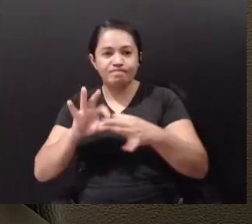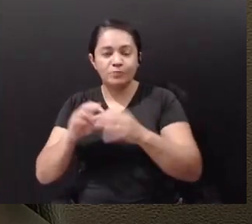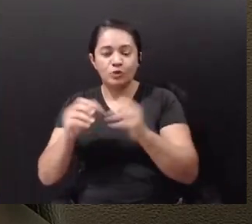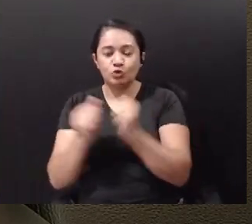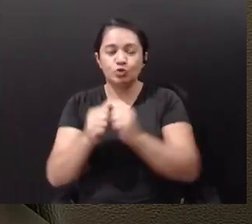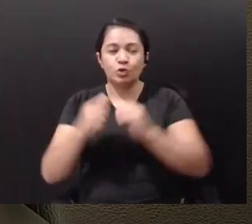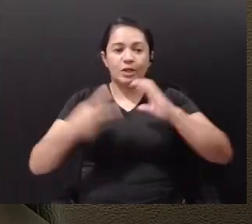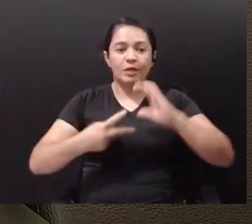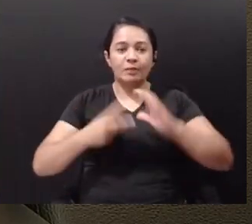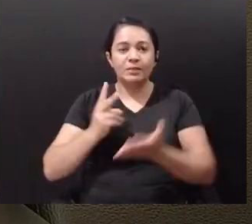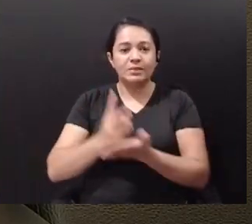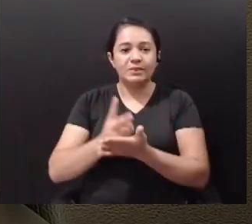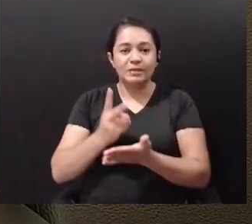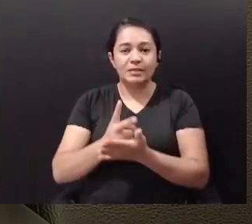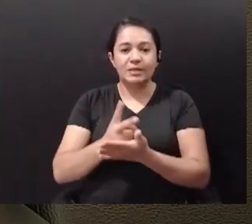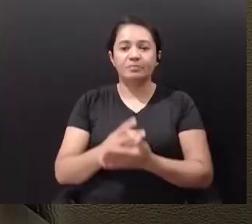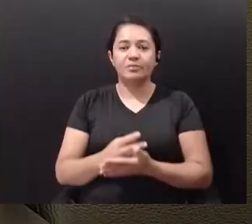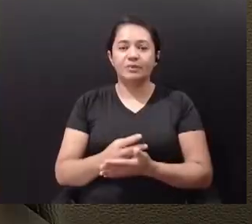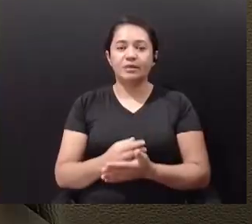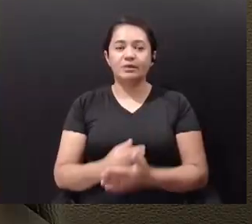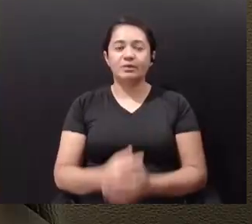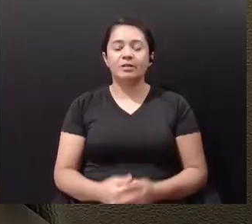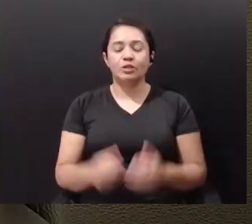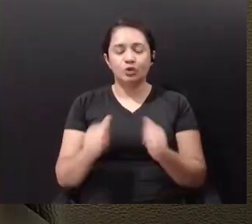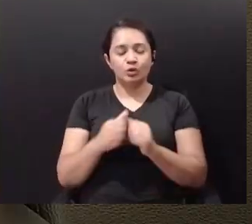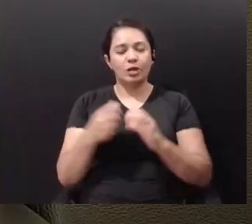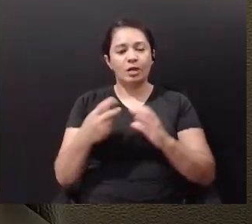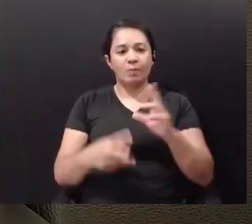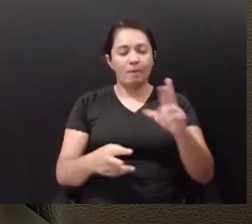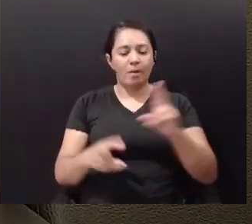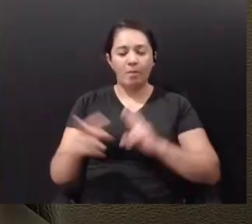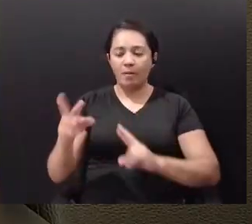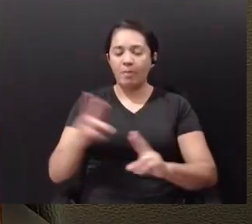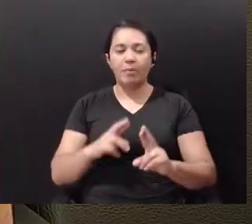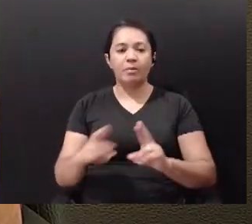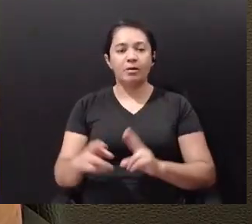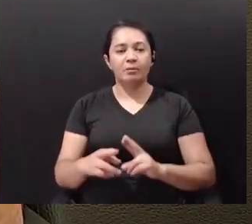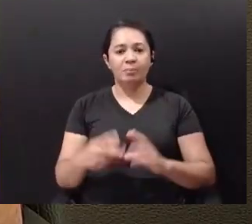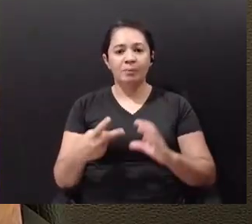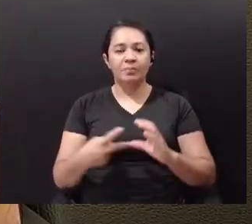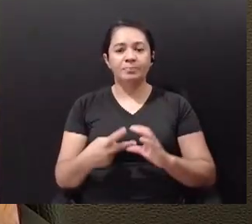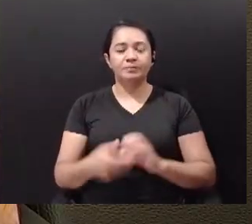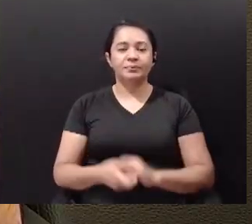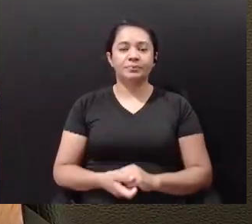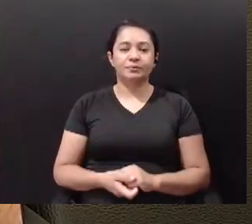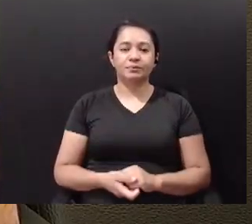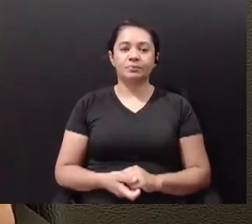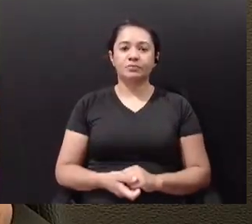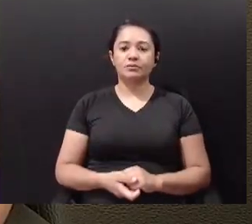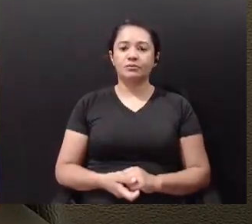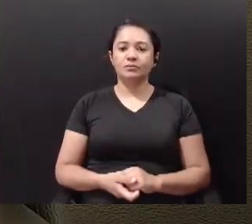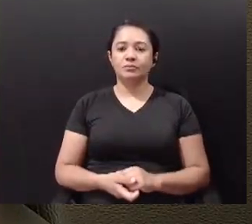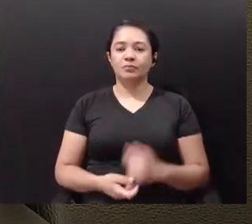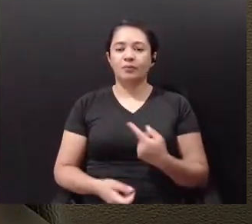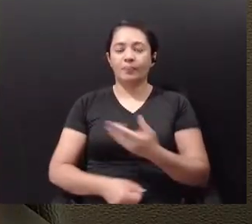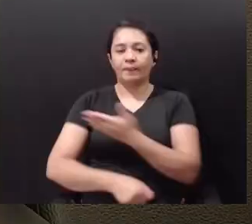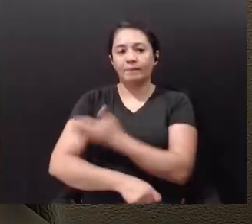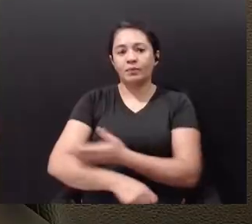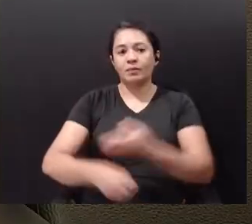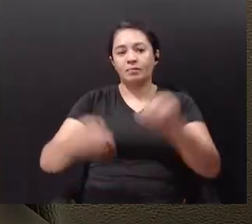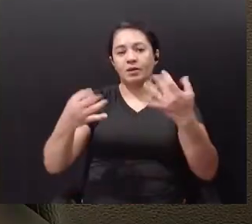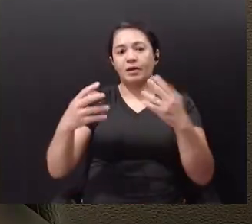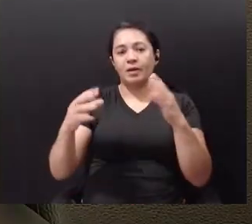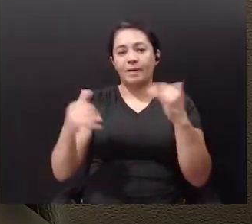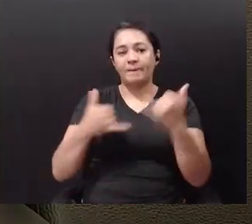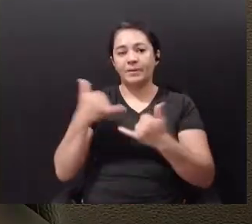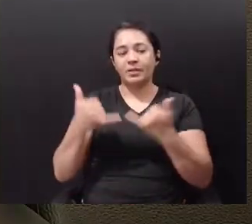prestando contas ali à Câmara, respondendo à Câmara. Então a gente costuma brincar que é uma relação que vai